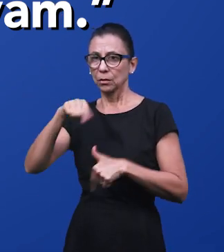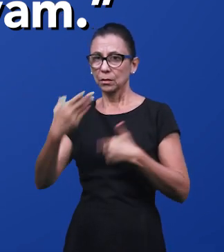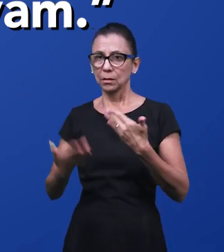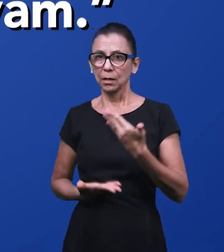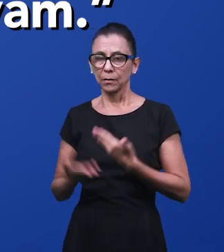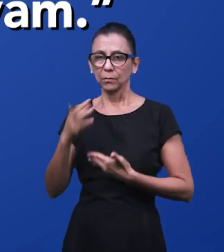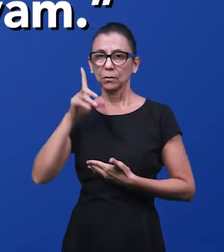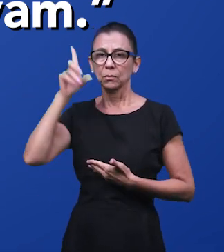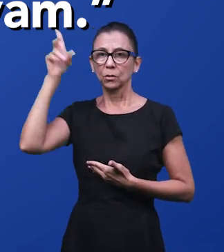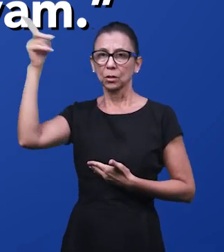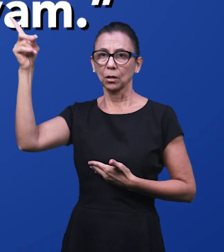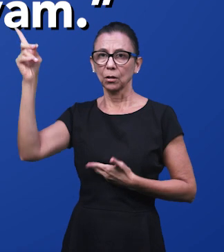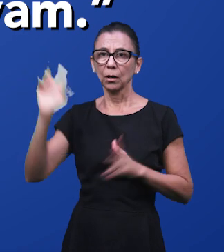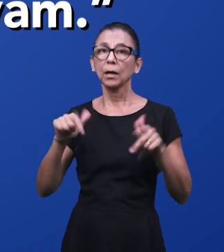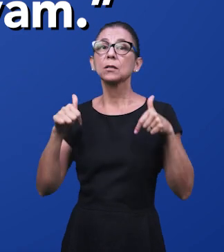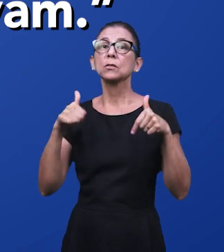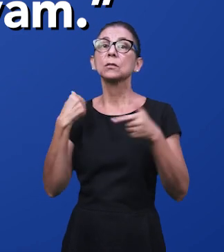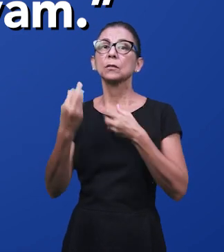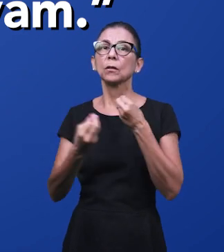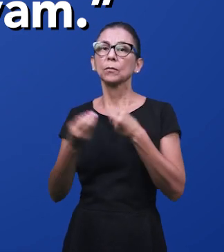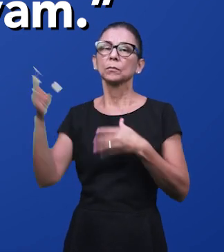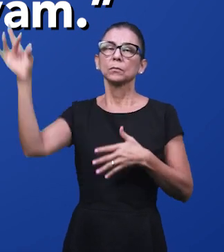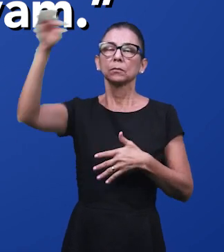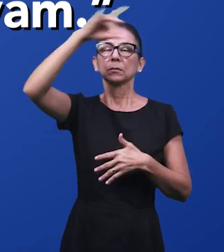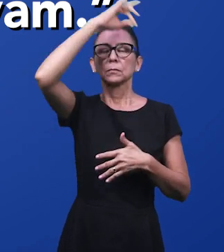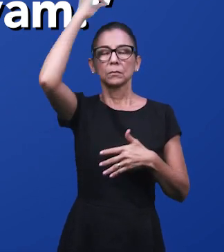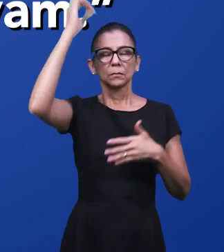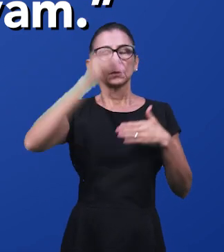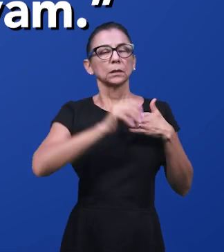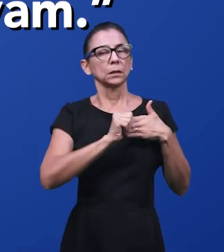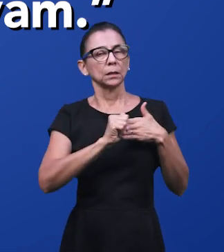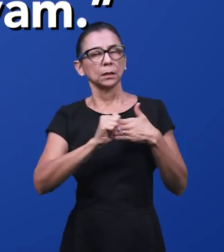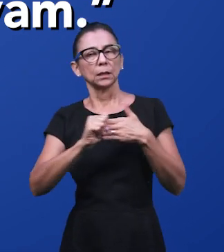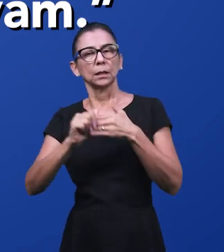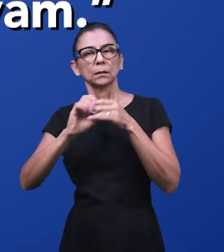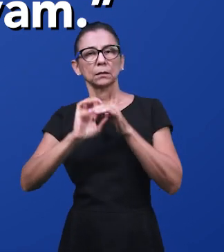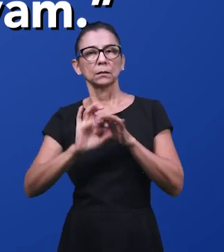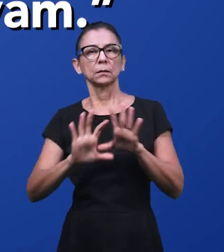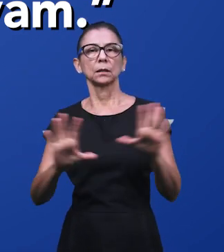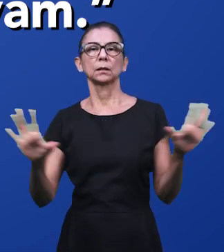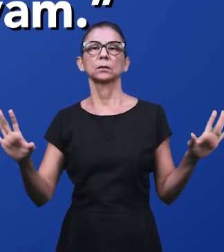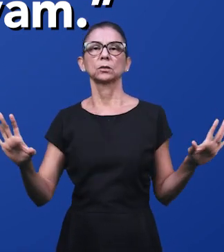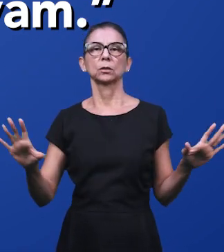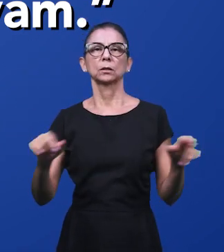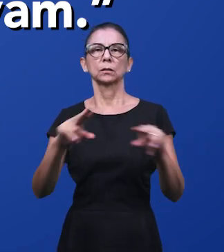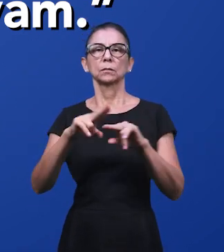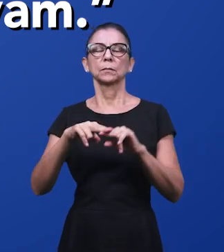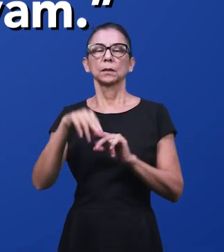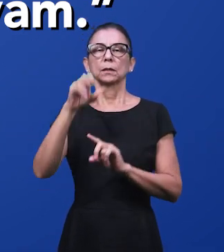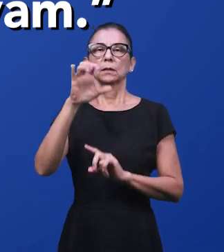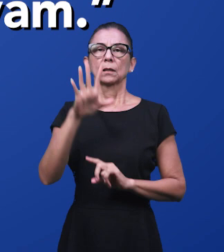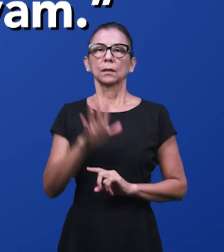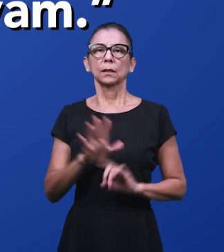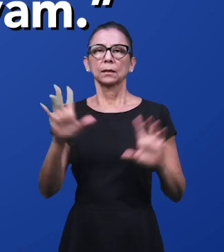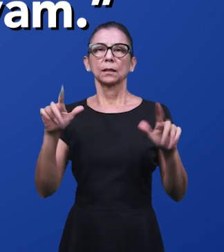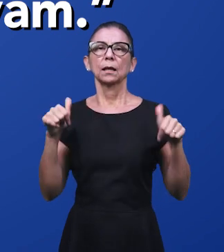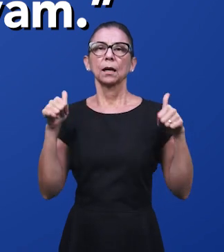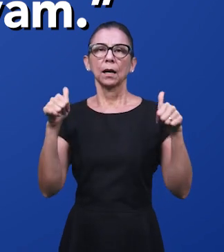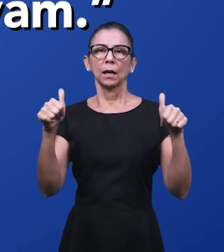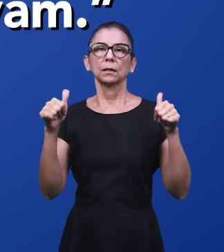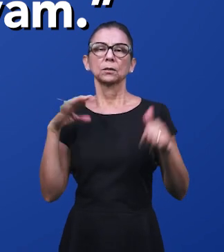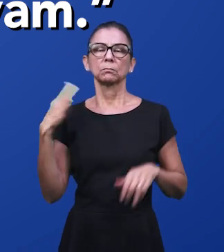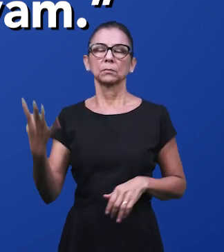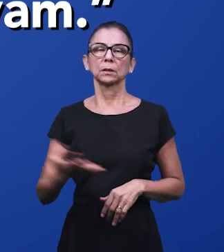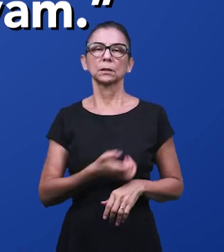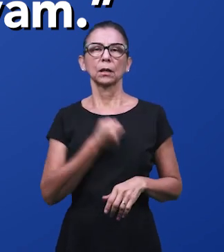Santo, porque é na graça do Espírito Santo que ele atua, salvando vidas e edificando a igreja